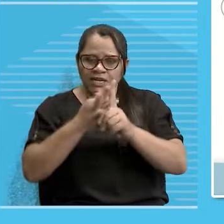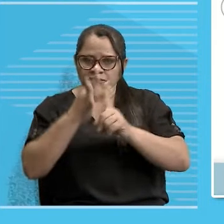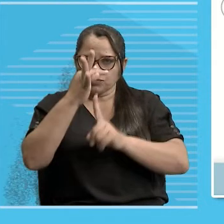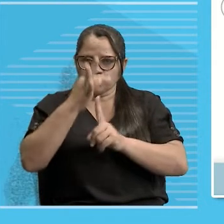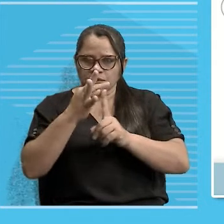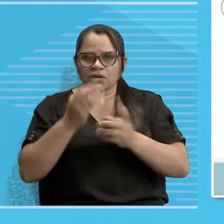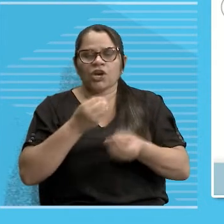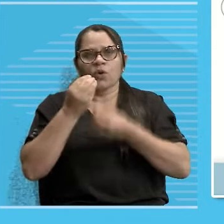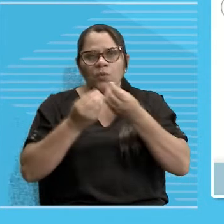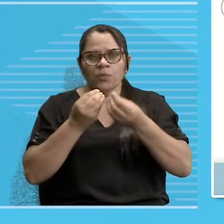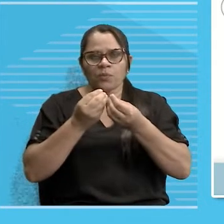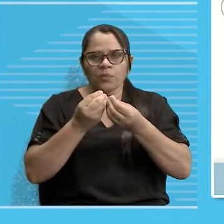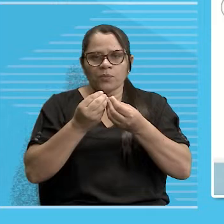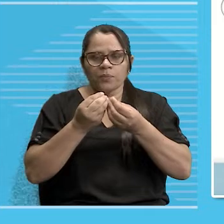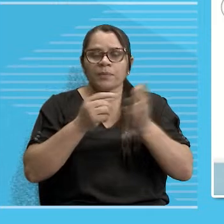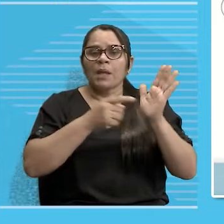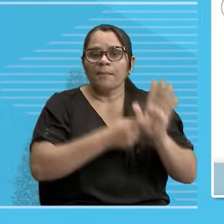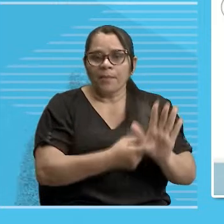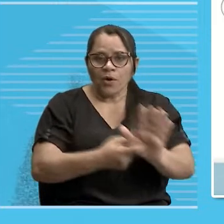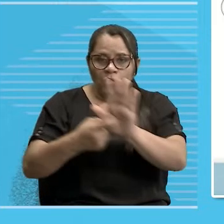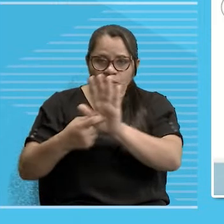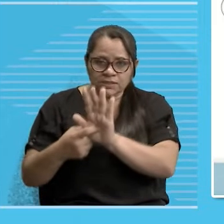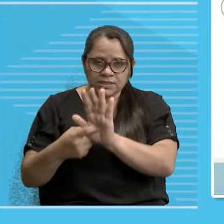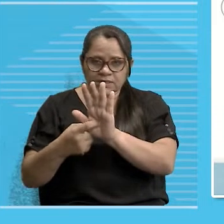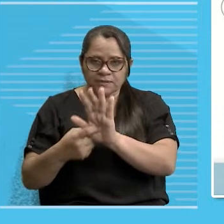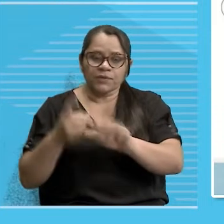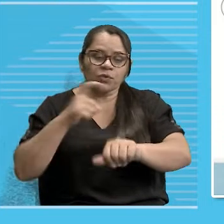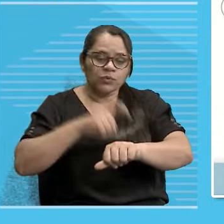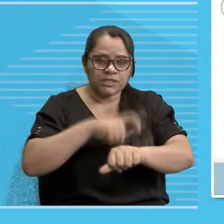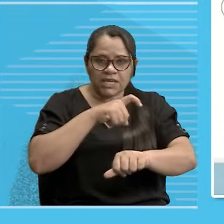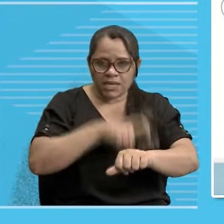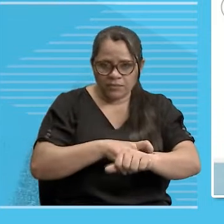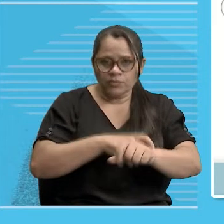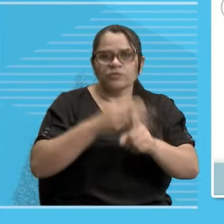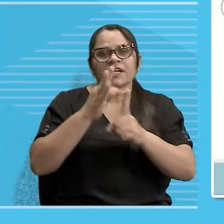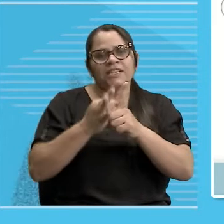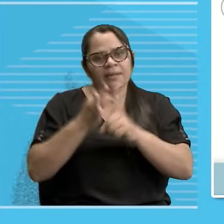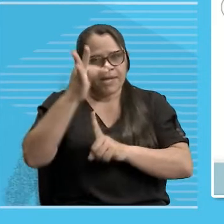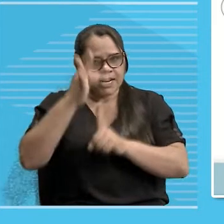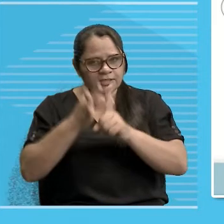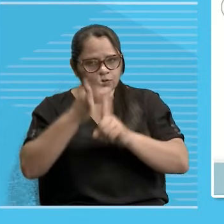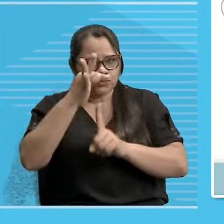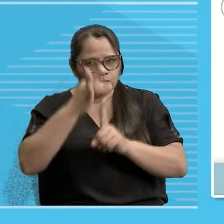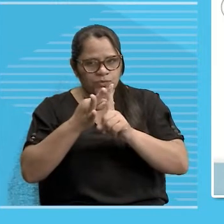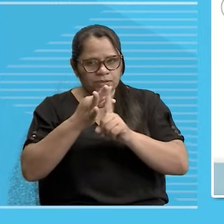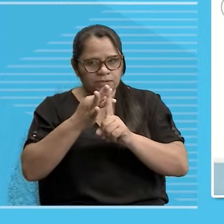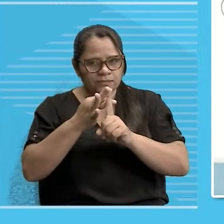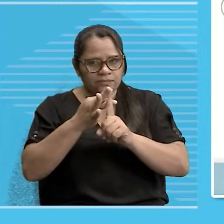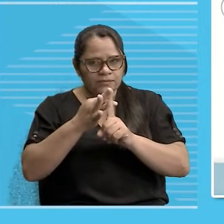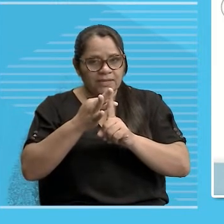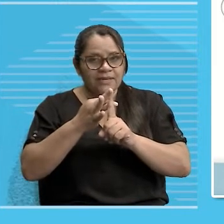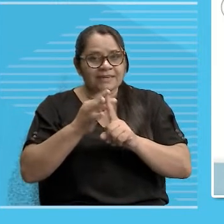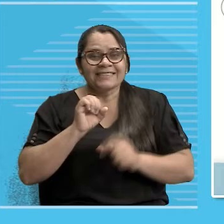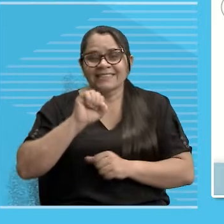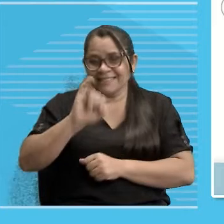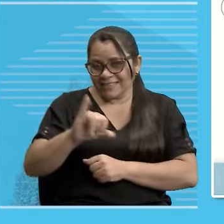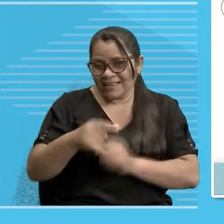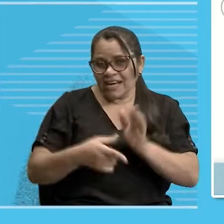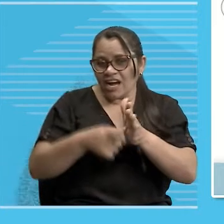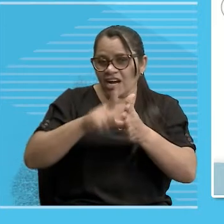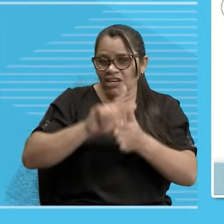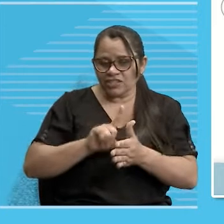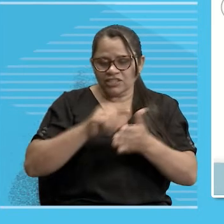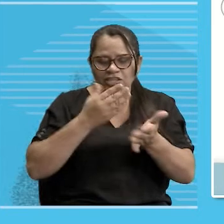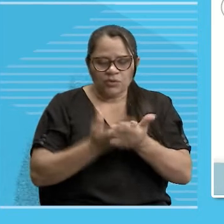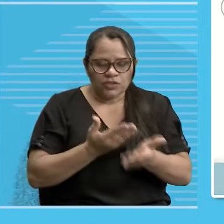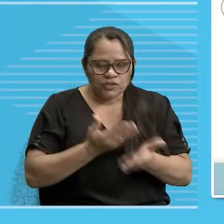Variação, jovens, indica um intervalo entre temperaturas. Se antes eu estava estudando